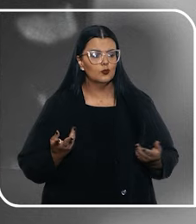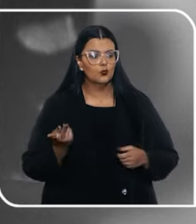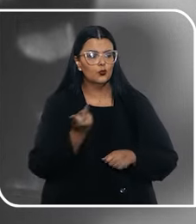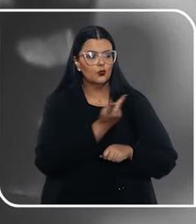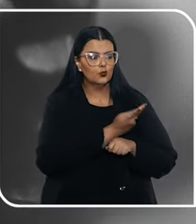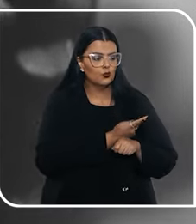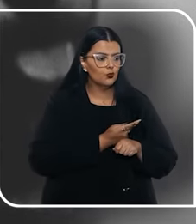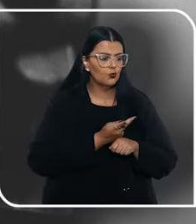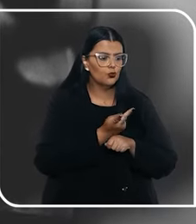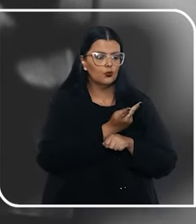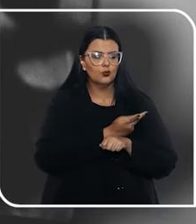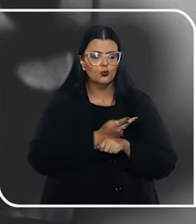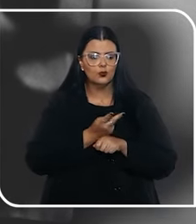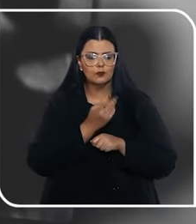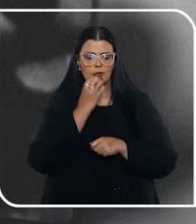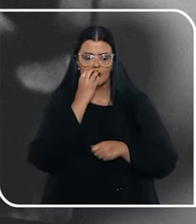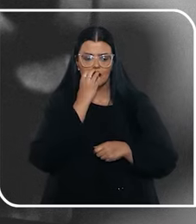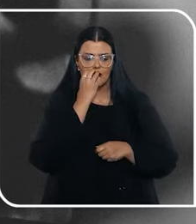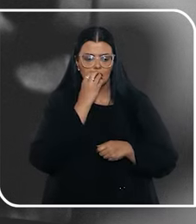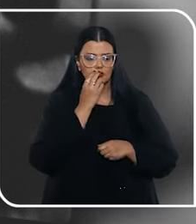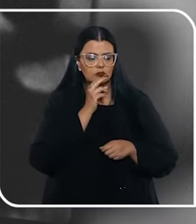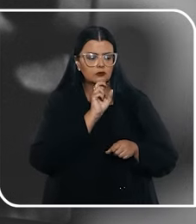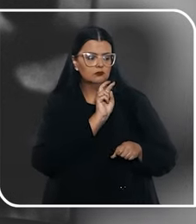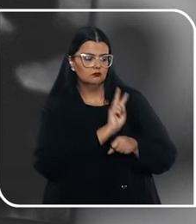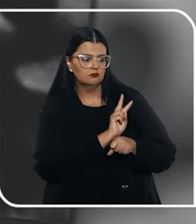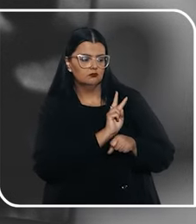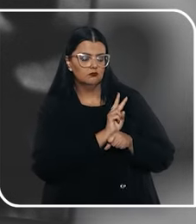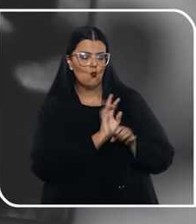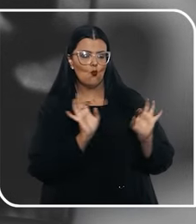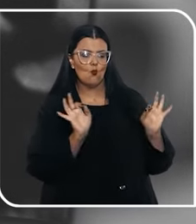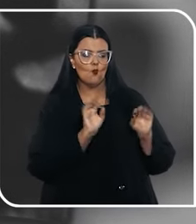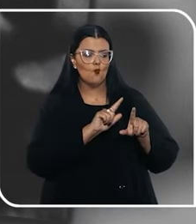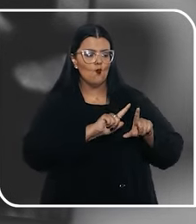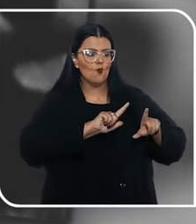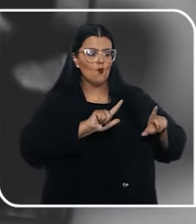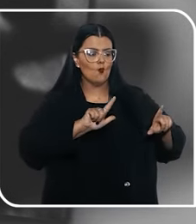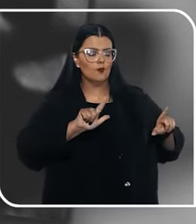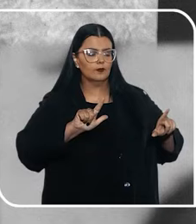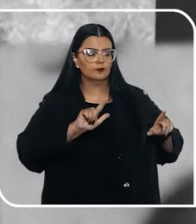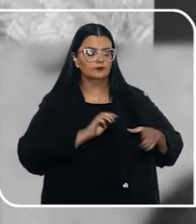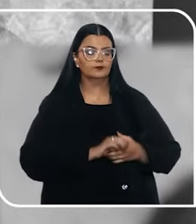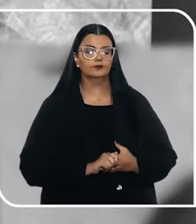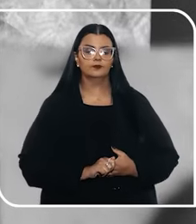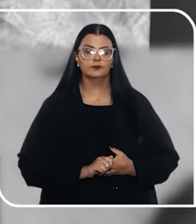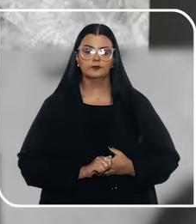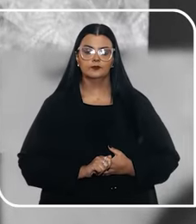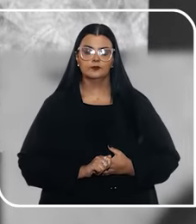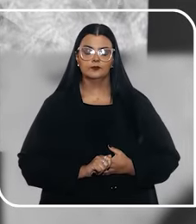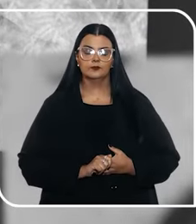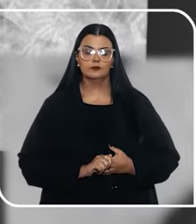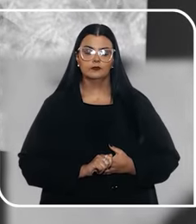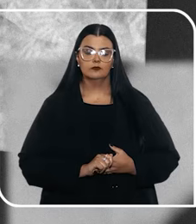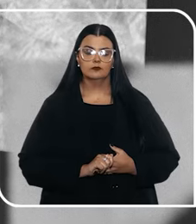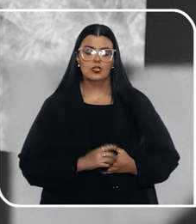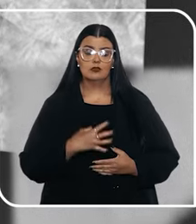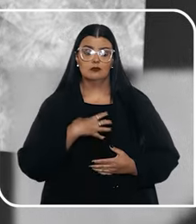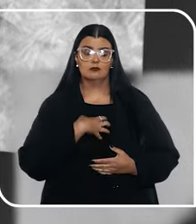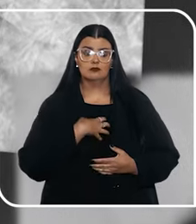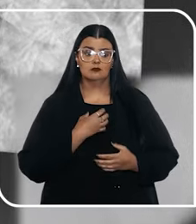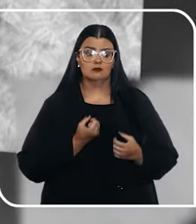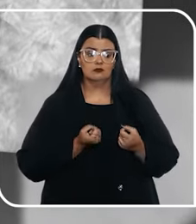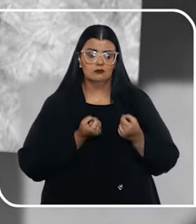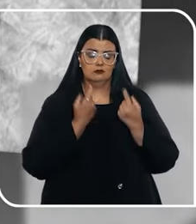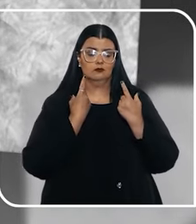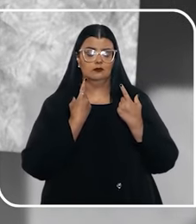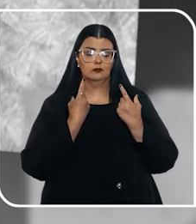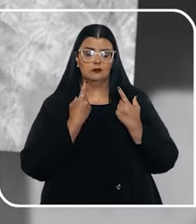cadê a cachorrinha que está me esperando, né? E desapareceu. E aí eu fiquei um